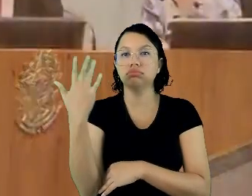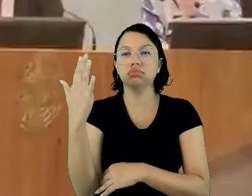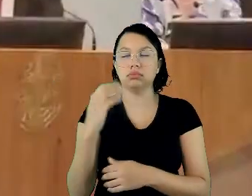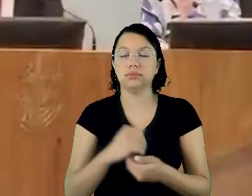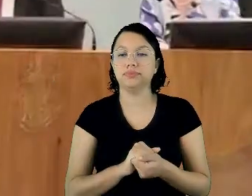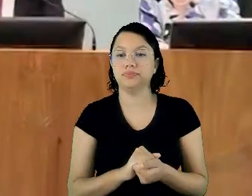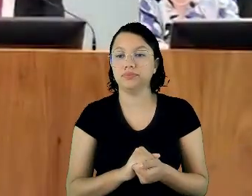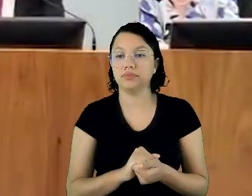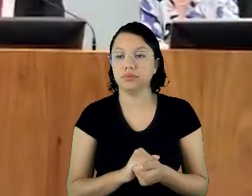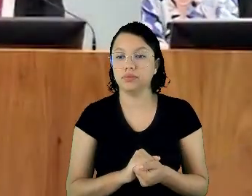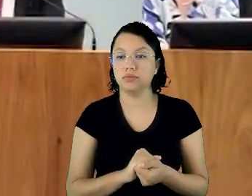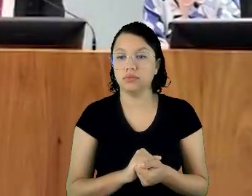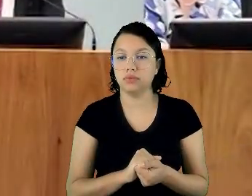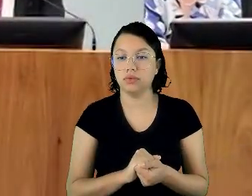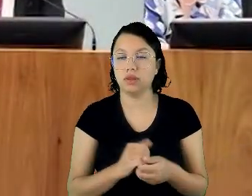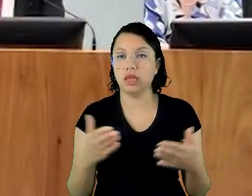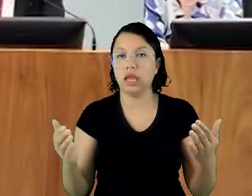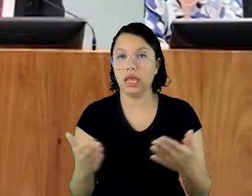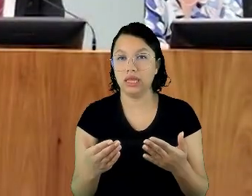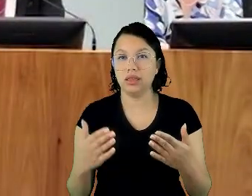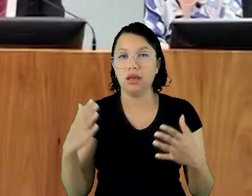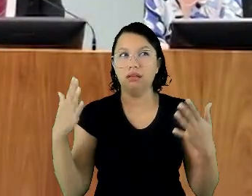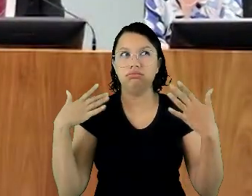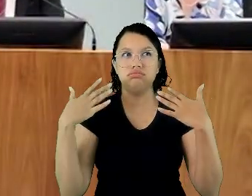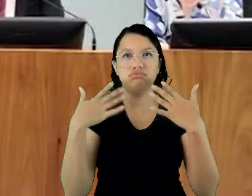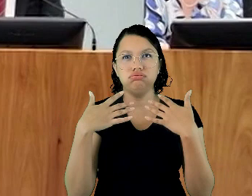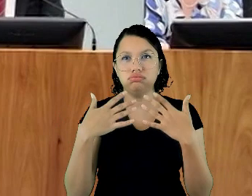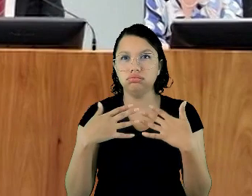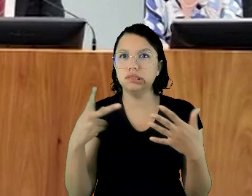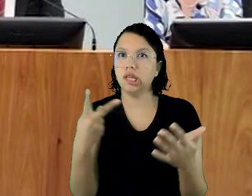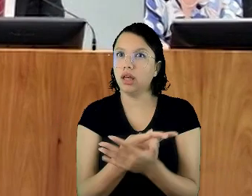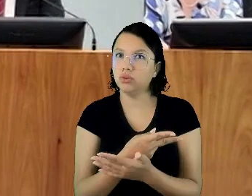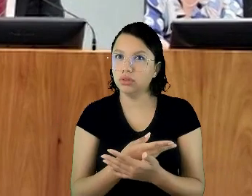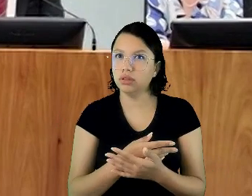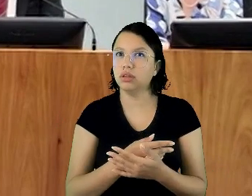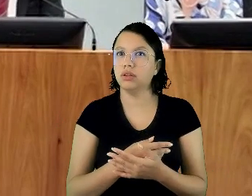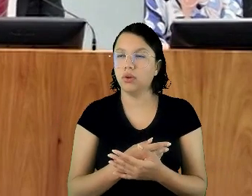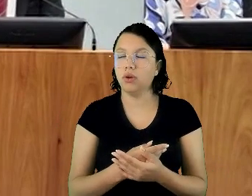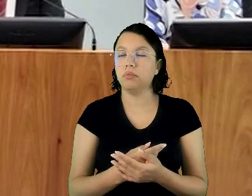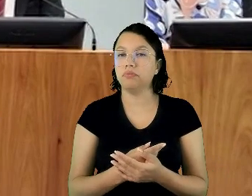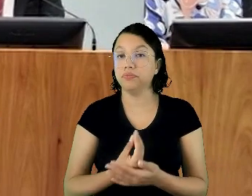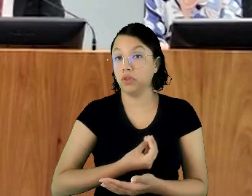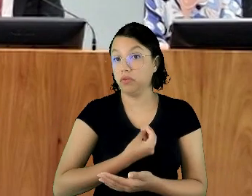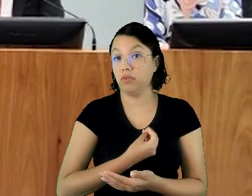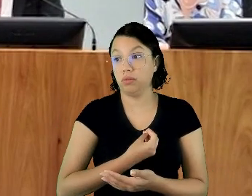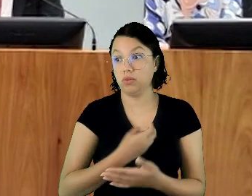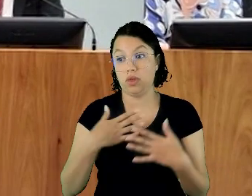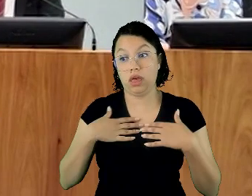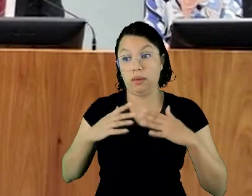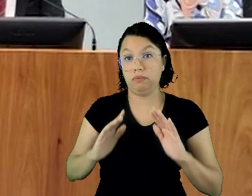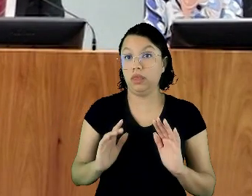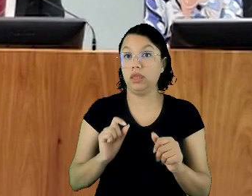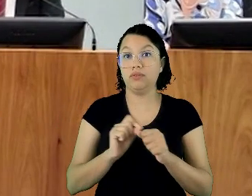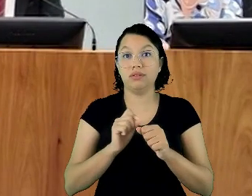Recentemente, essas ondas de calor que tivemos, que a muitos, a mim pelo menos, fizeram mal,